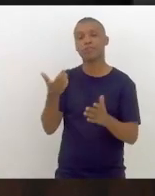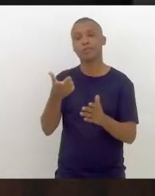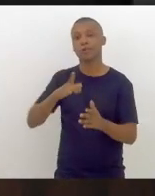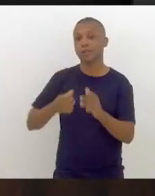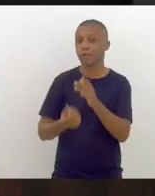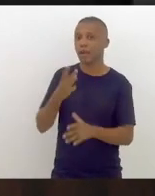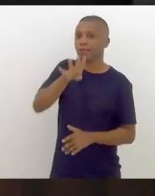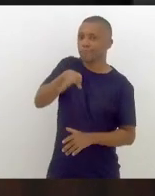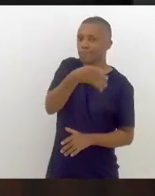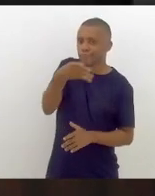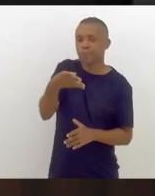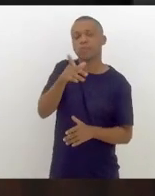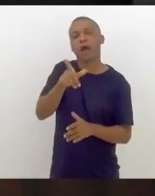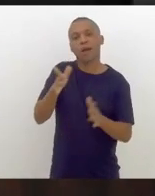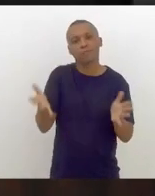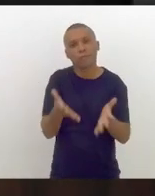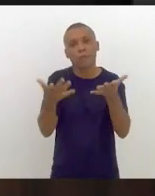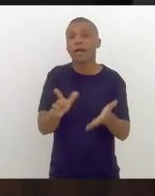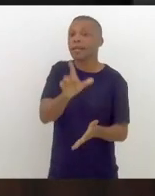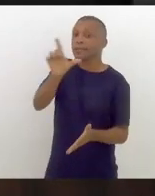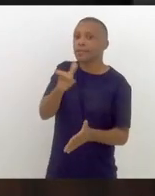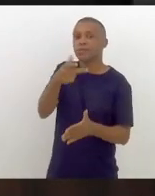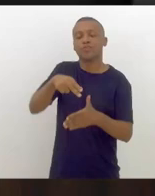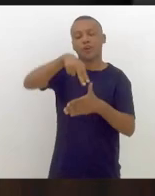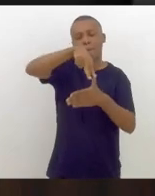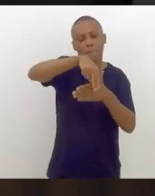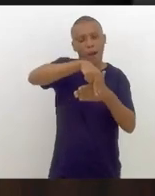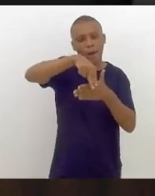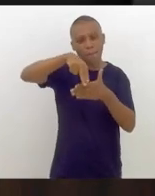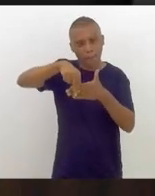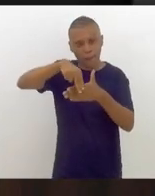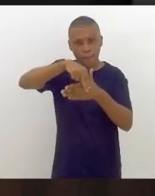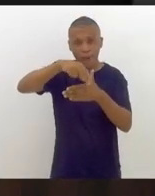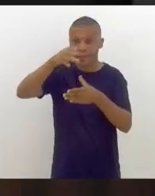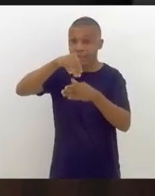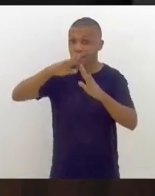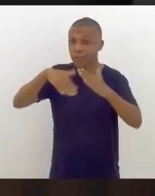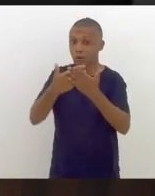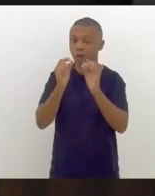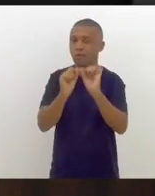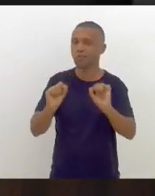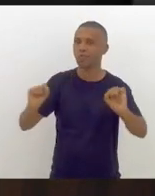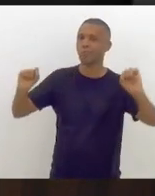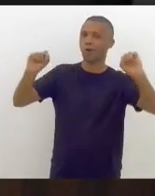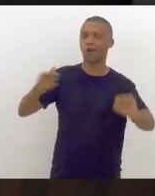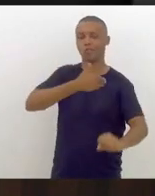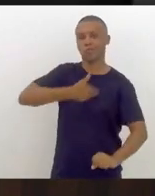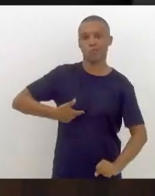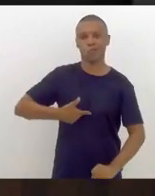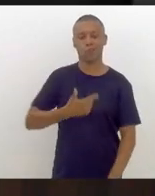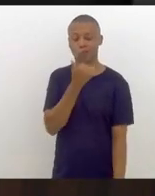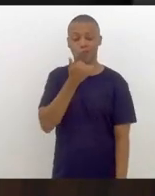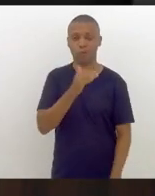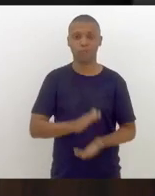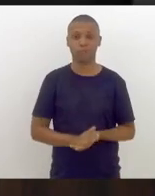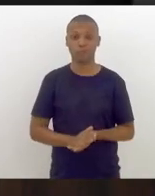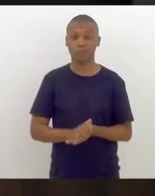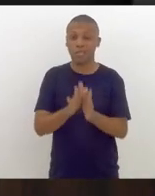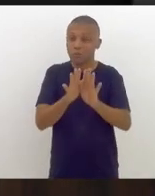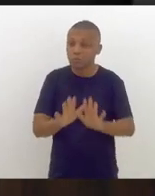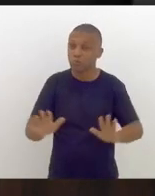de cordel nas escolas públicas e privadas do Estado do Rio de Janeiro em todo território perdão do Estado do Rio de